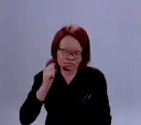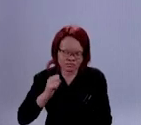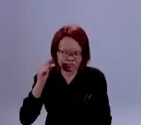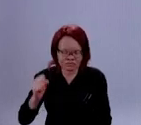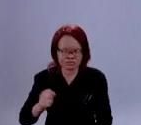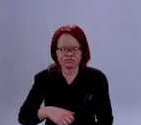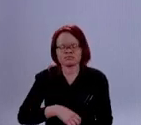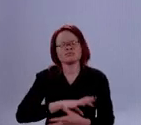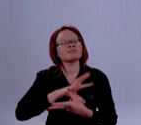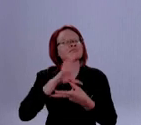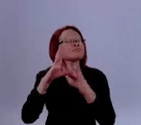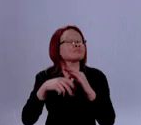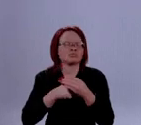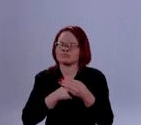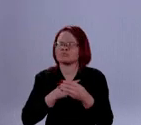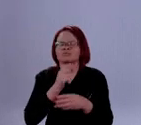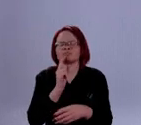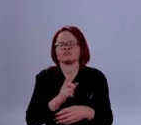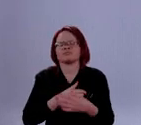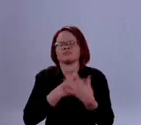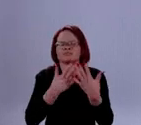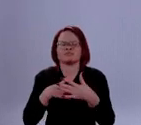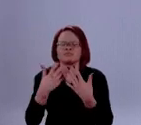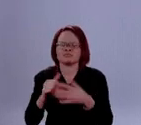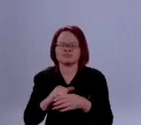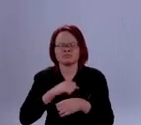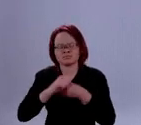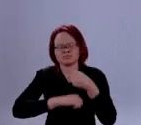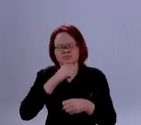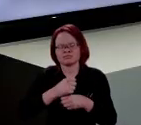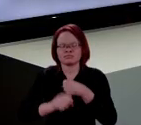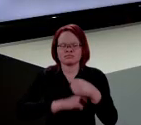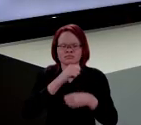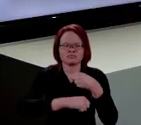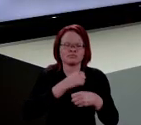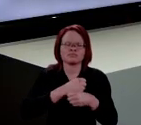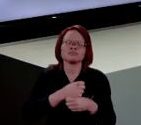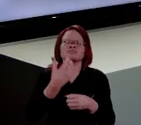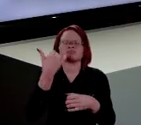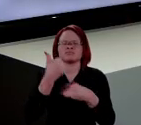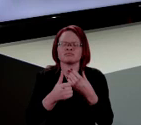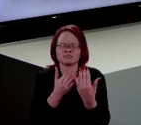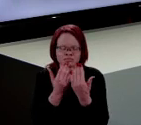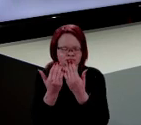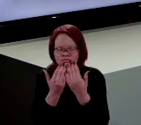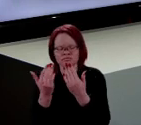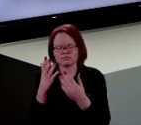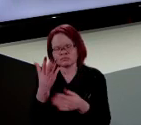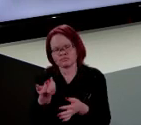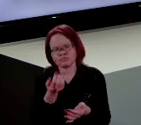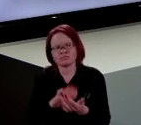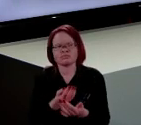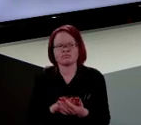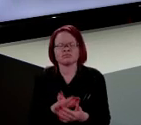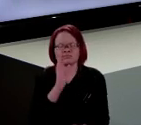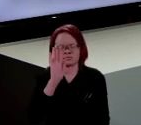o sair de visita os avós anualmente como última atividade de hoje